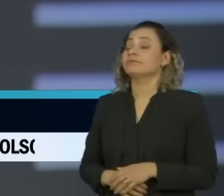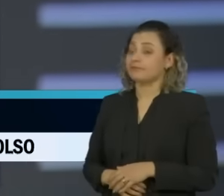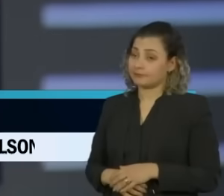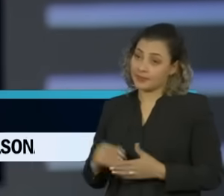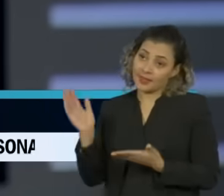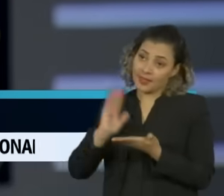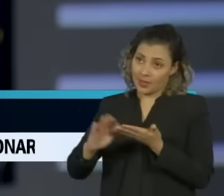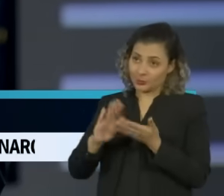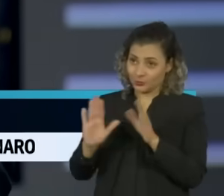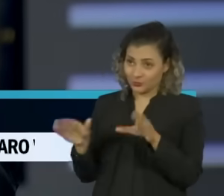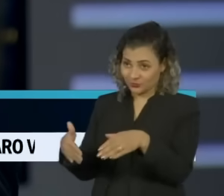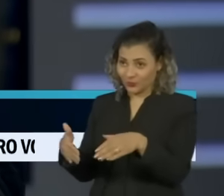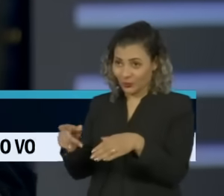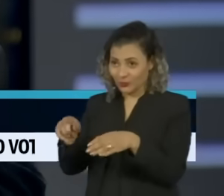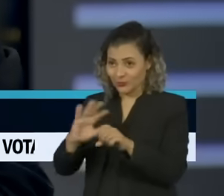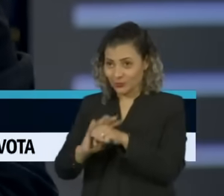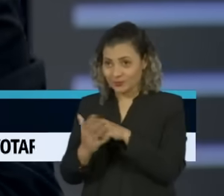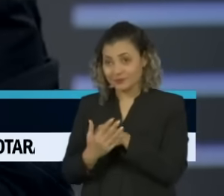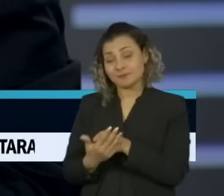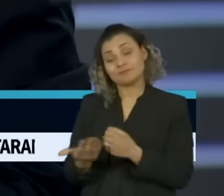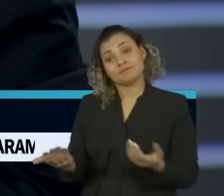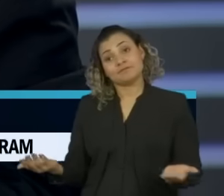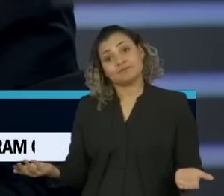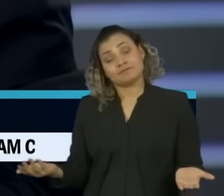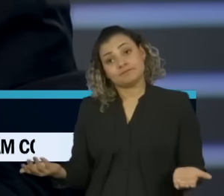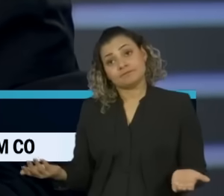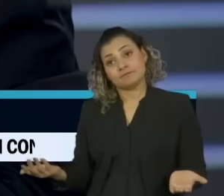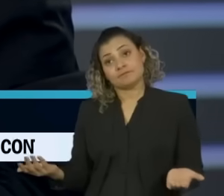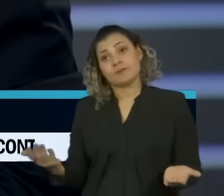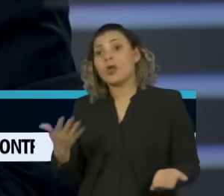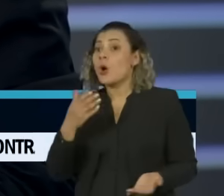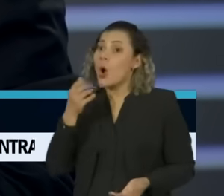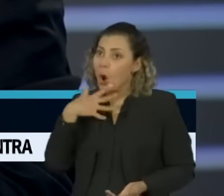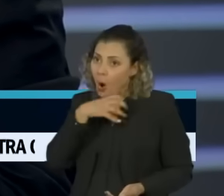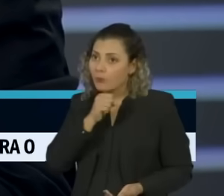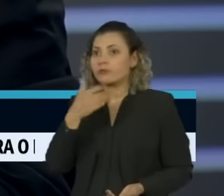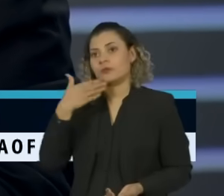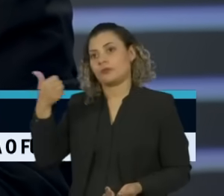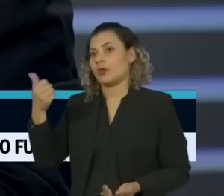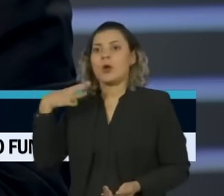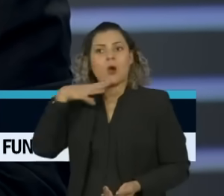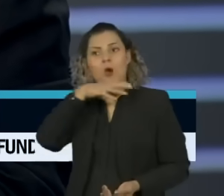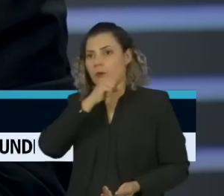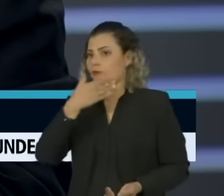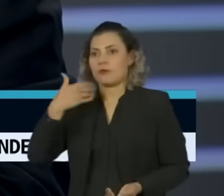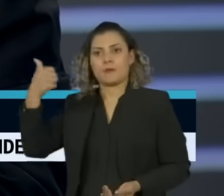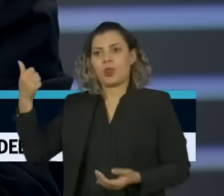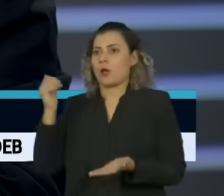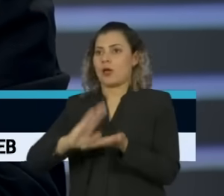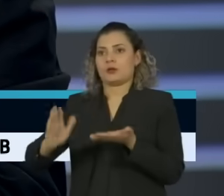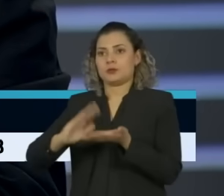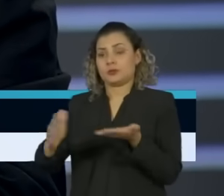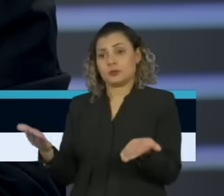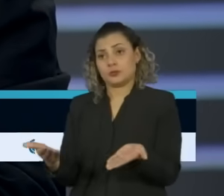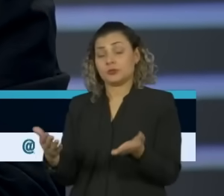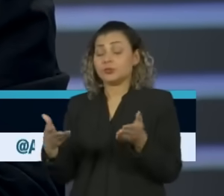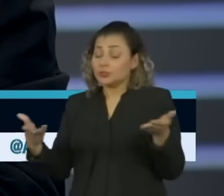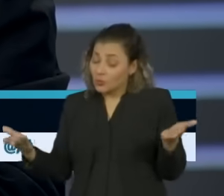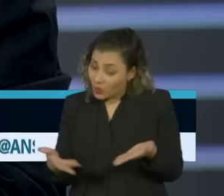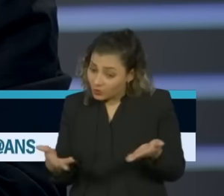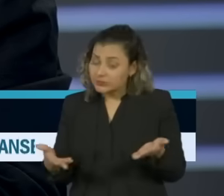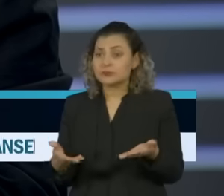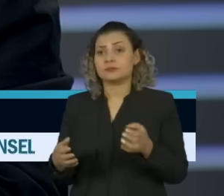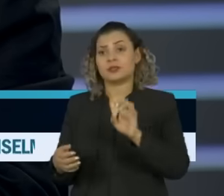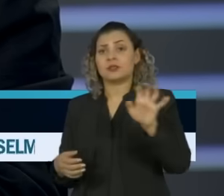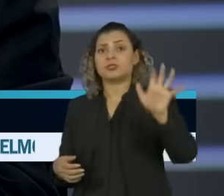com o coronavírus, é claro que é melhor você gastar, né? E na situação que a gente está hoje, os